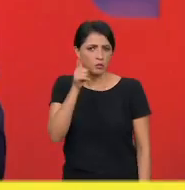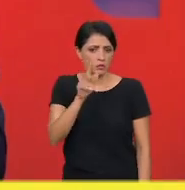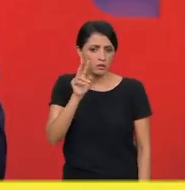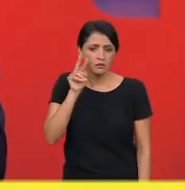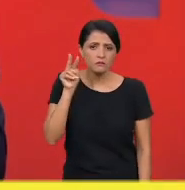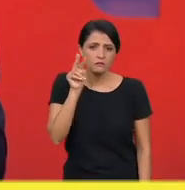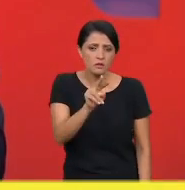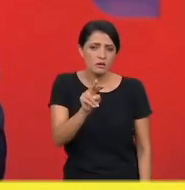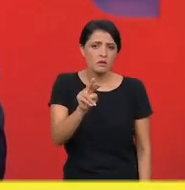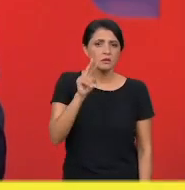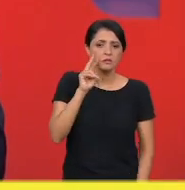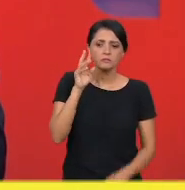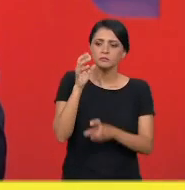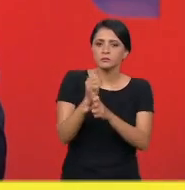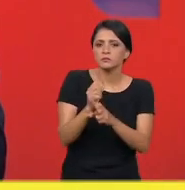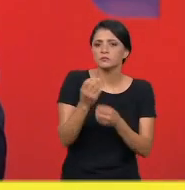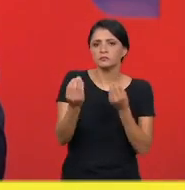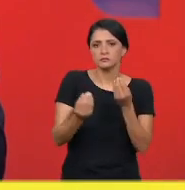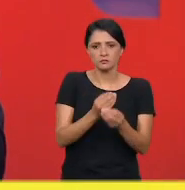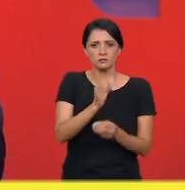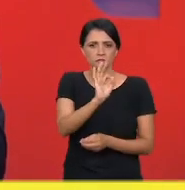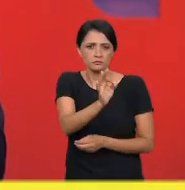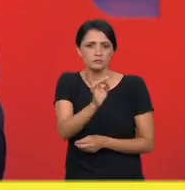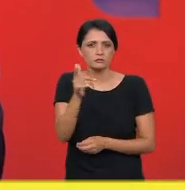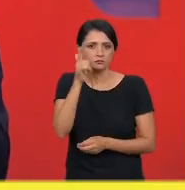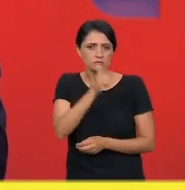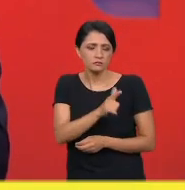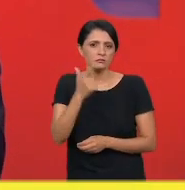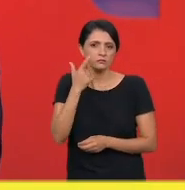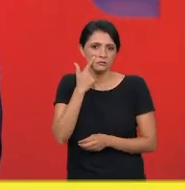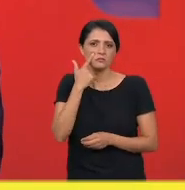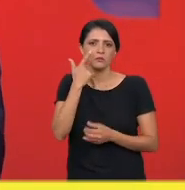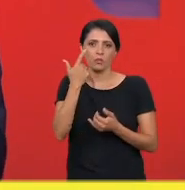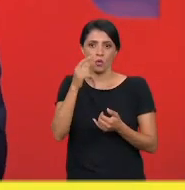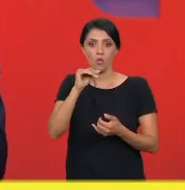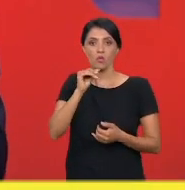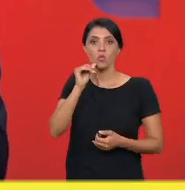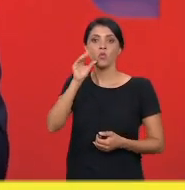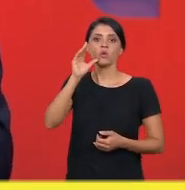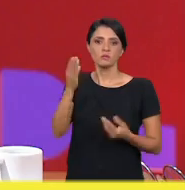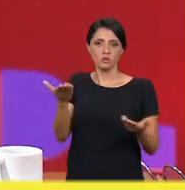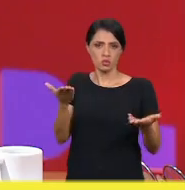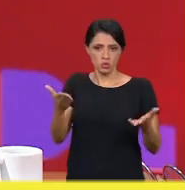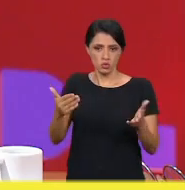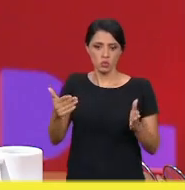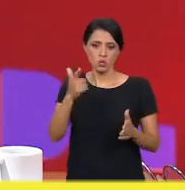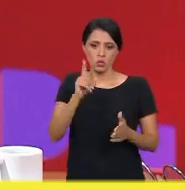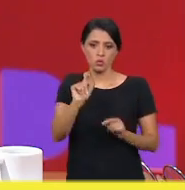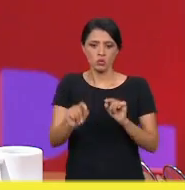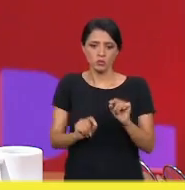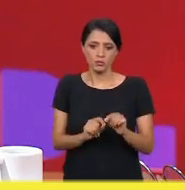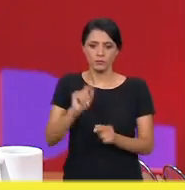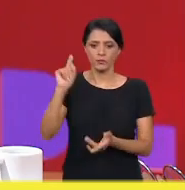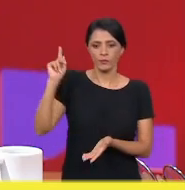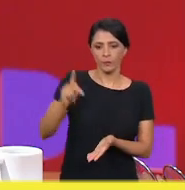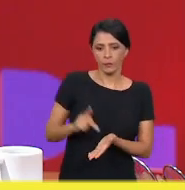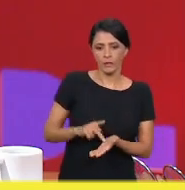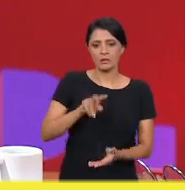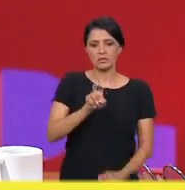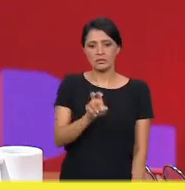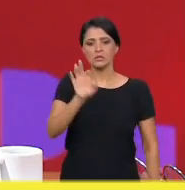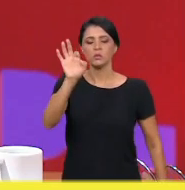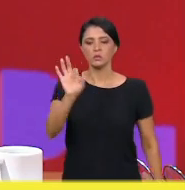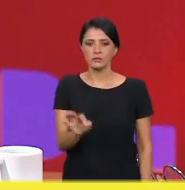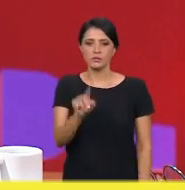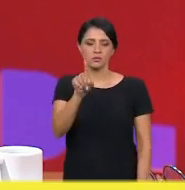ver, medir, calcular? É isso que a gente consegue chegar com o conhecimento que a gente tem hoje? Na verdade, a gente acredita que 5%